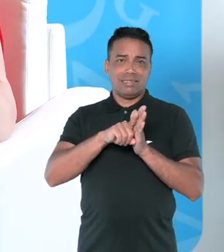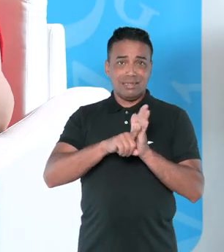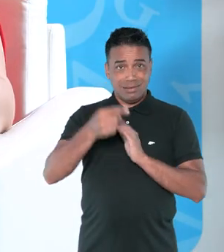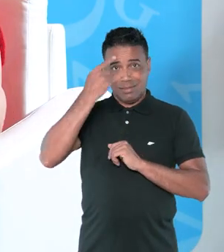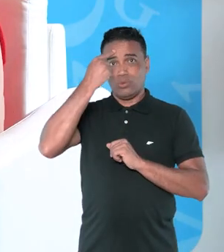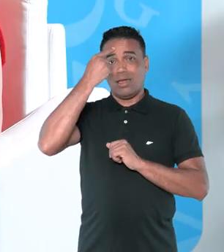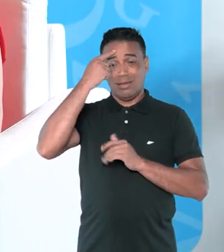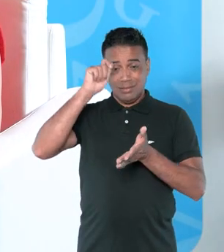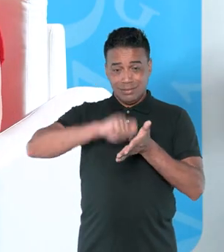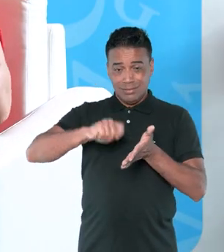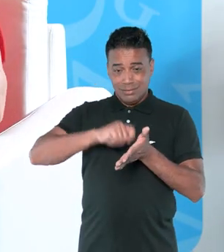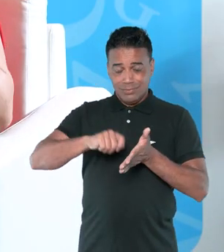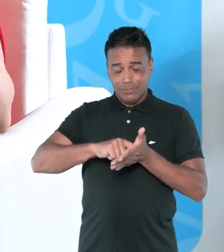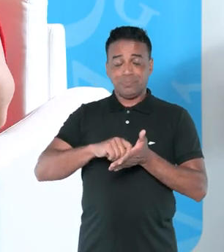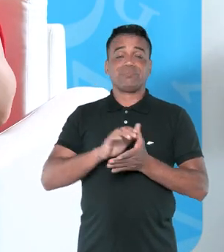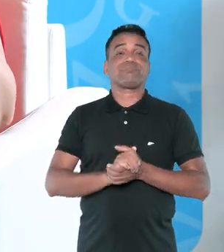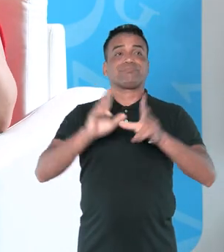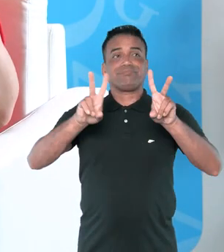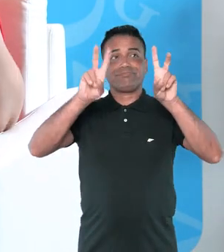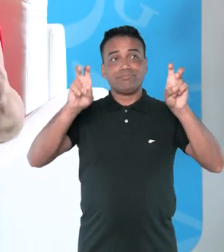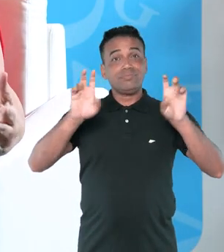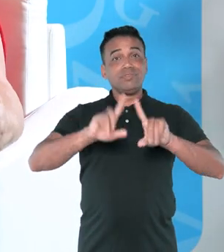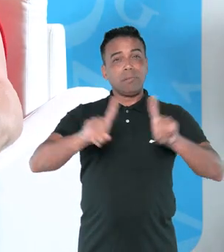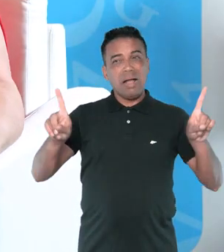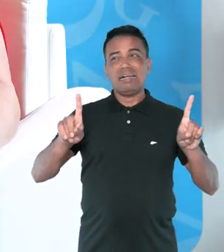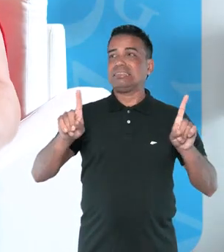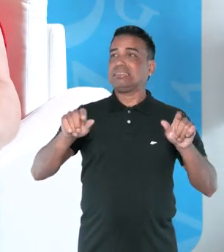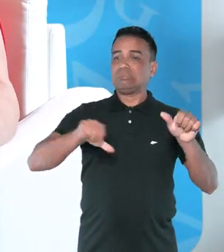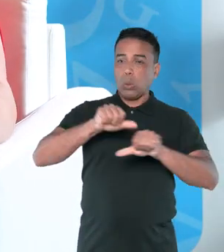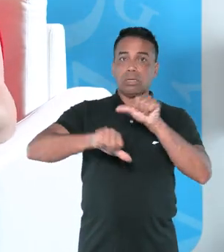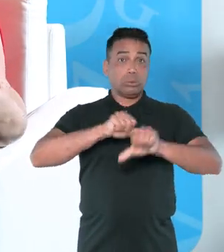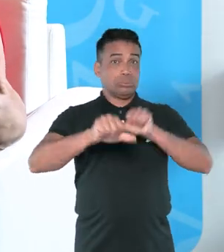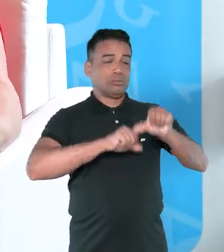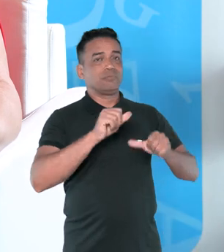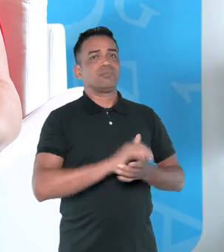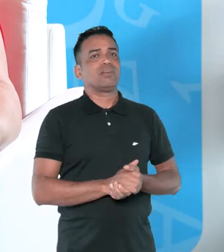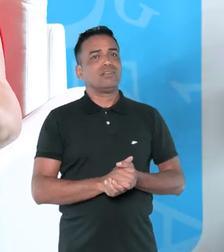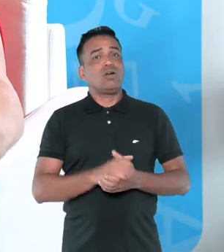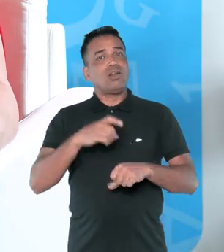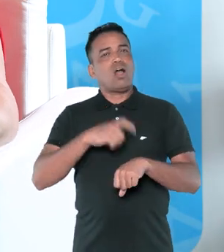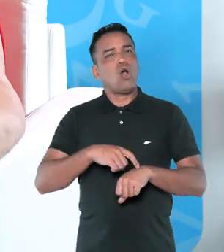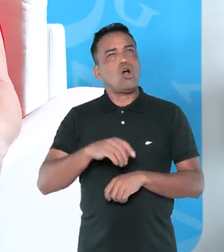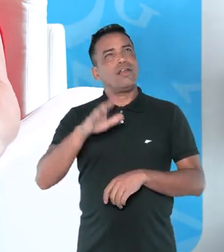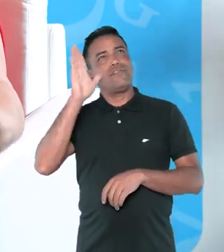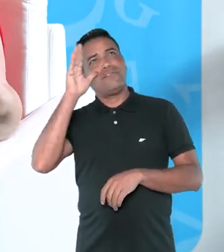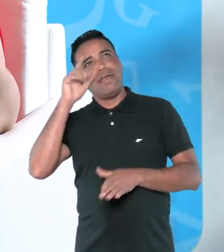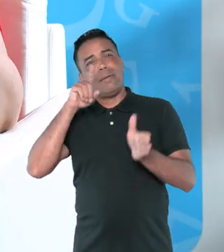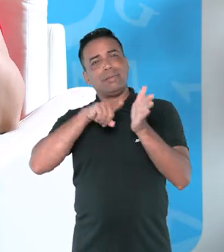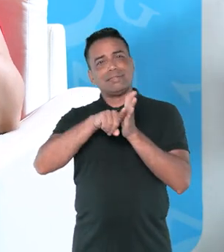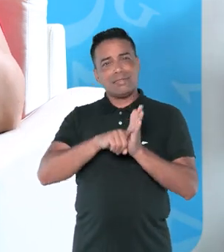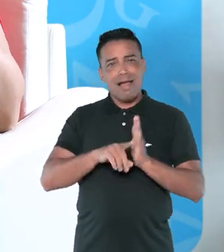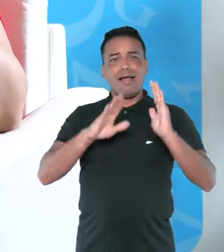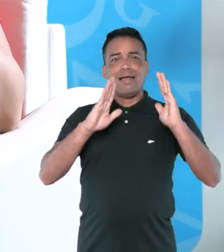ideia de escrever, começar a escrever, começa com um tema, mas ela vai se desdobrando em muitas outras coisas. Quando eu comecei a ver, ler sobre a igreja, ler